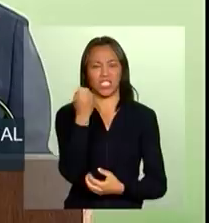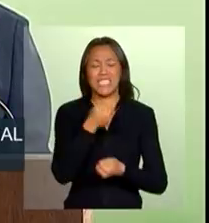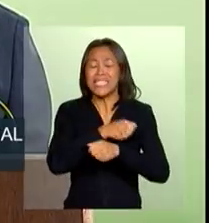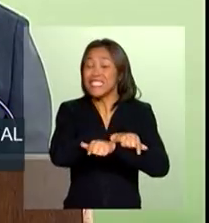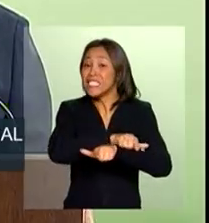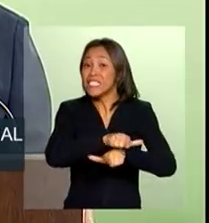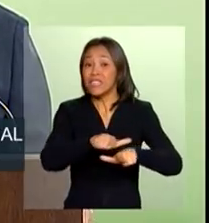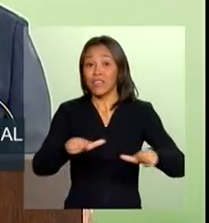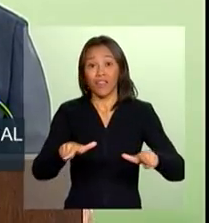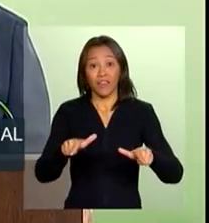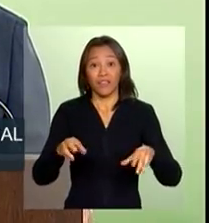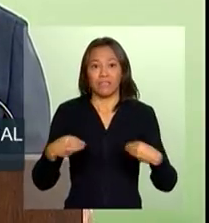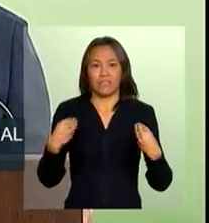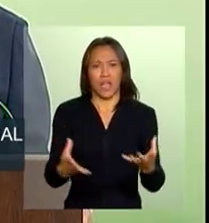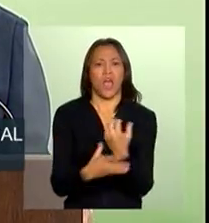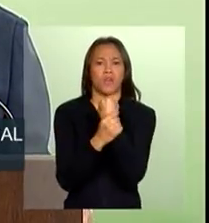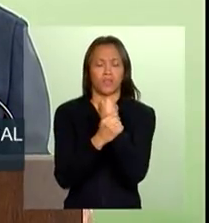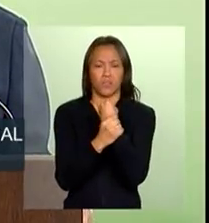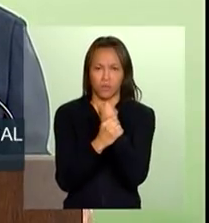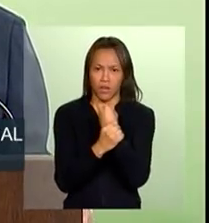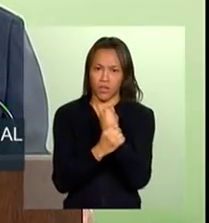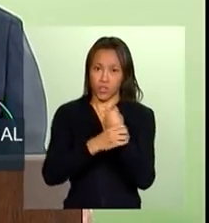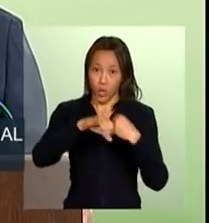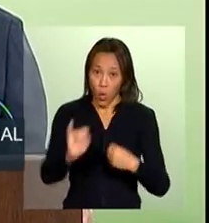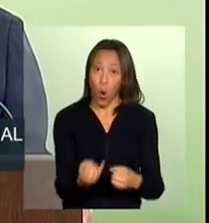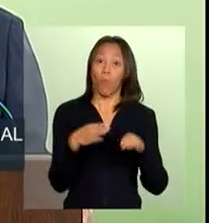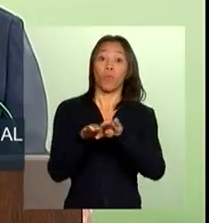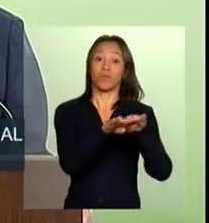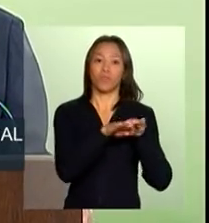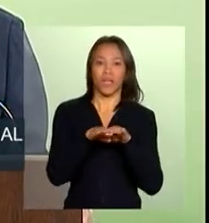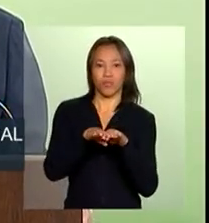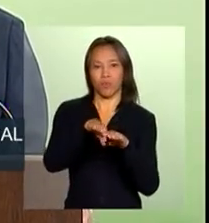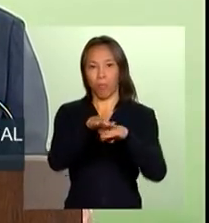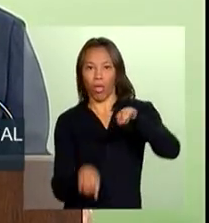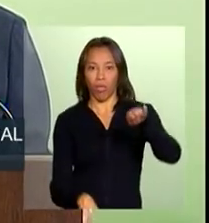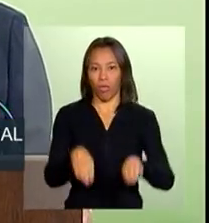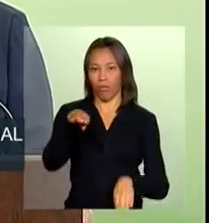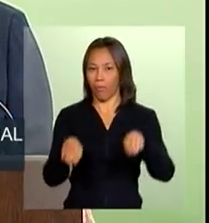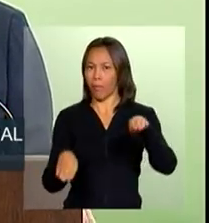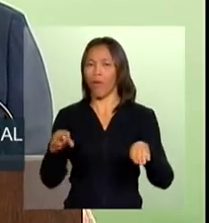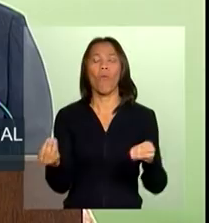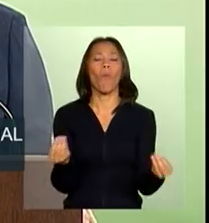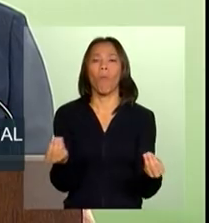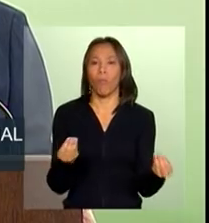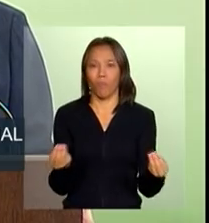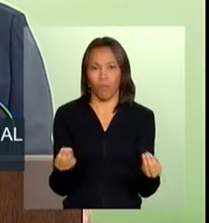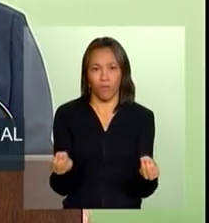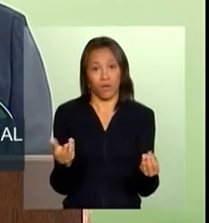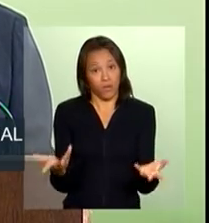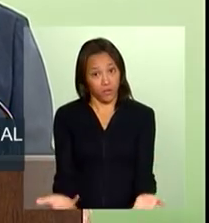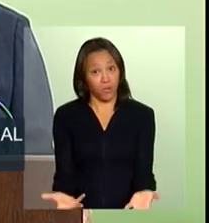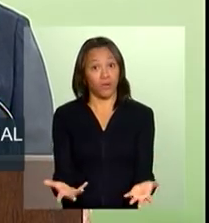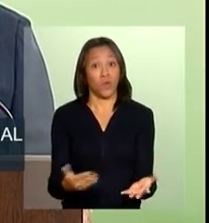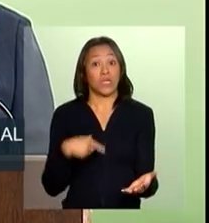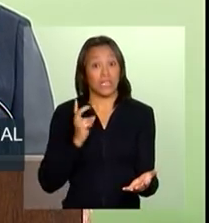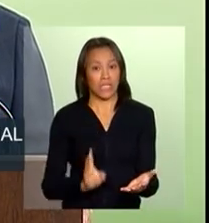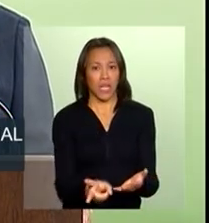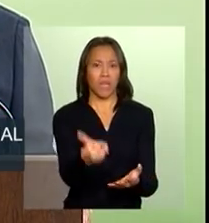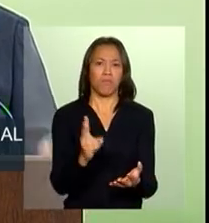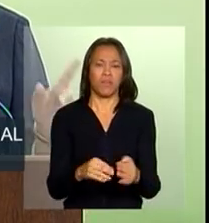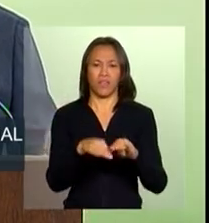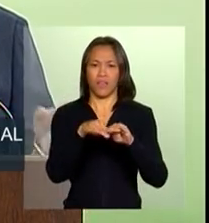Ninguém assegura igualdade de oportunidades quando cresce a desigualdade social. Portanto, a sistemática